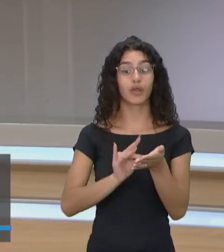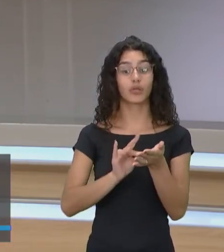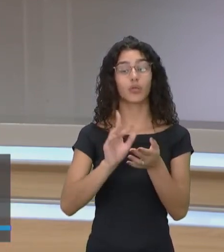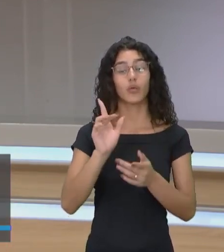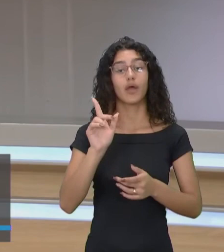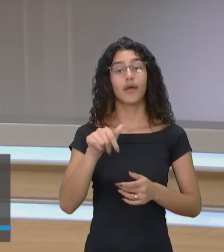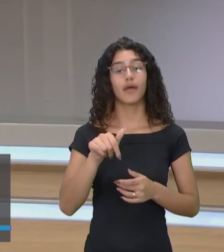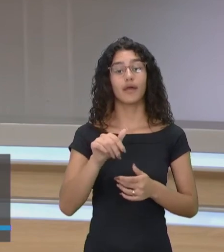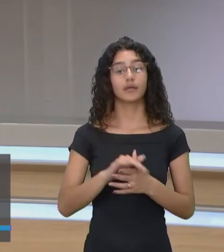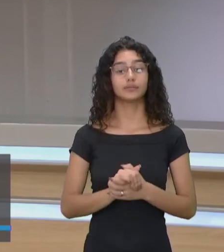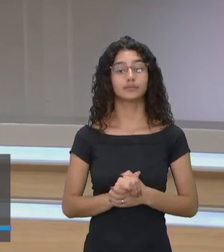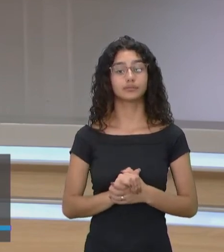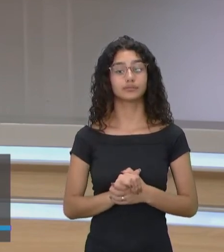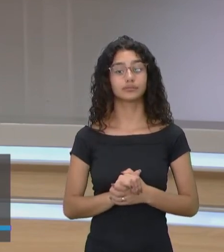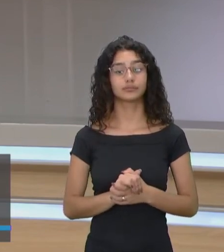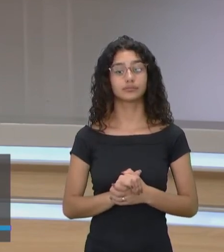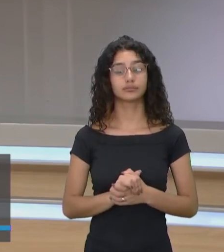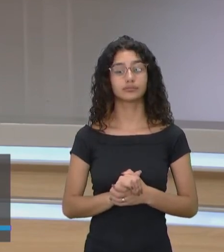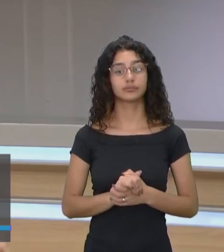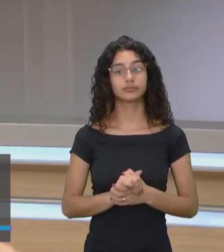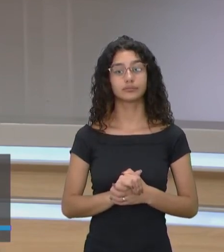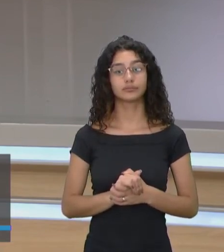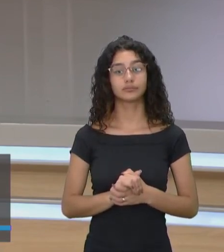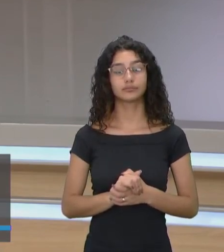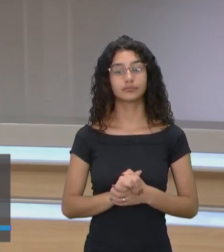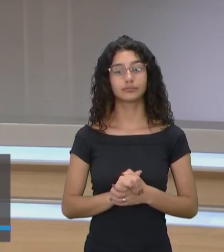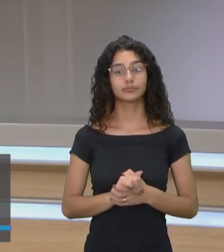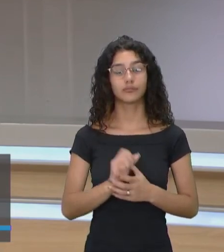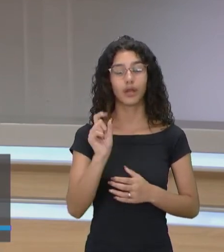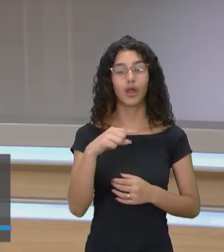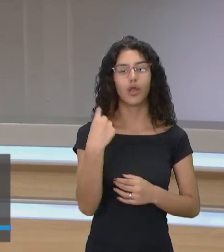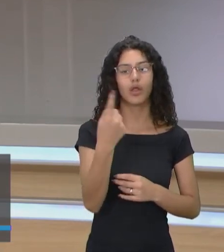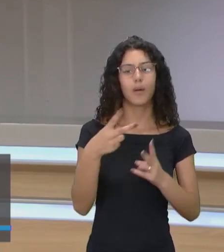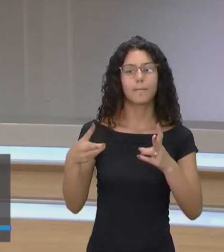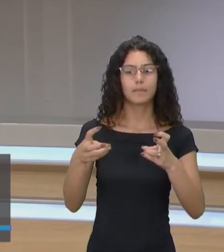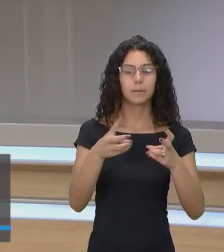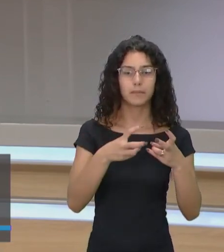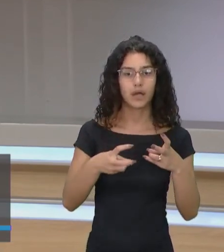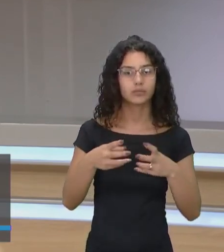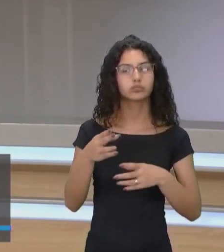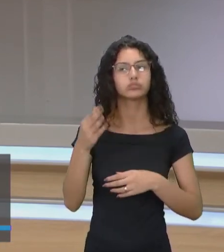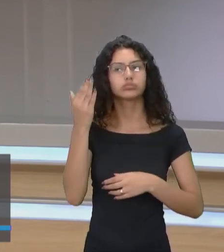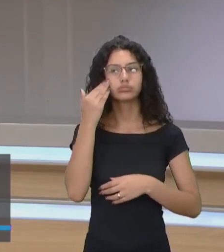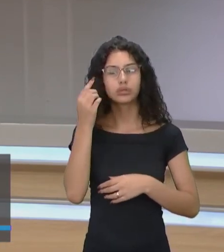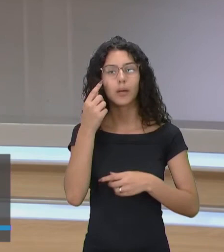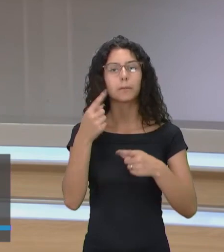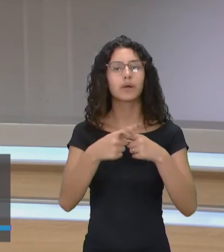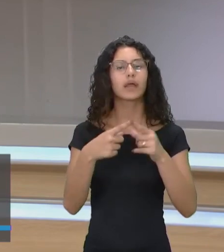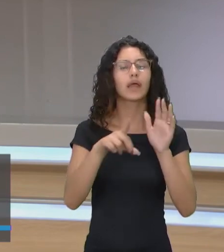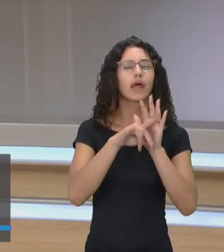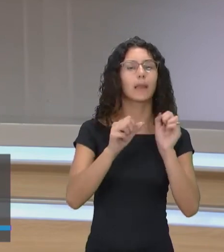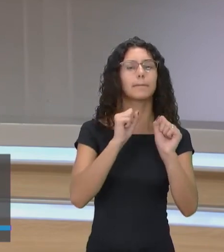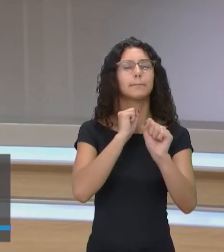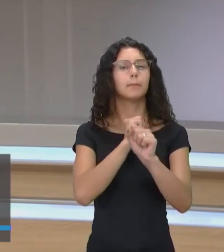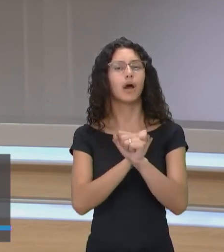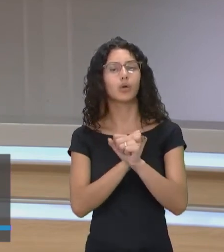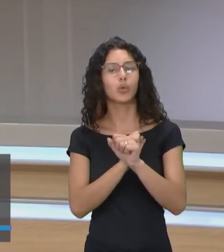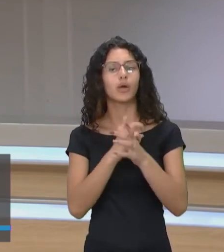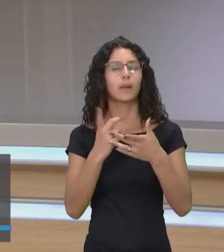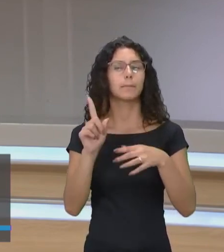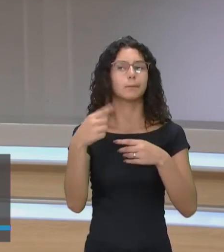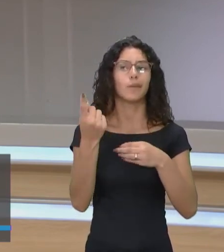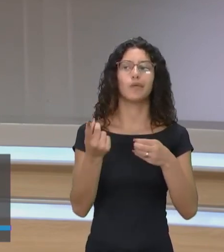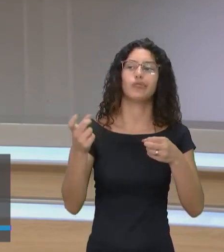seria conscientizar. Eu acho, se a gente analisar tudo, por que essa lei parou de se entrar em vigor e tudo mais,